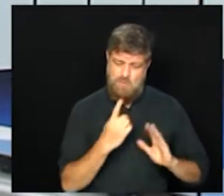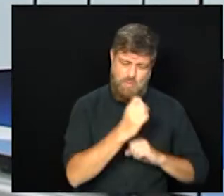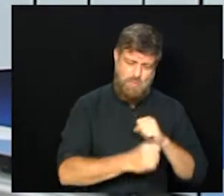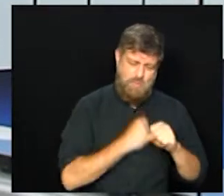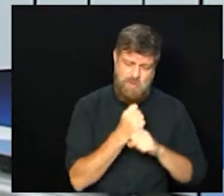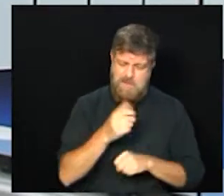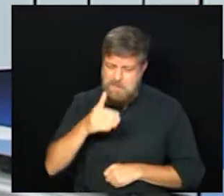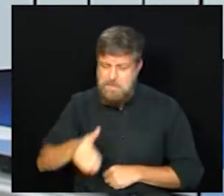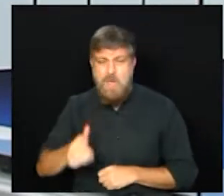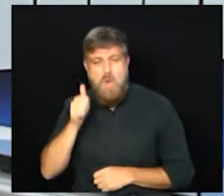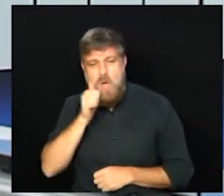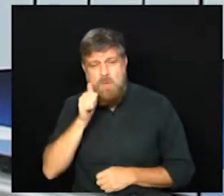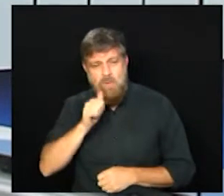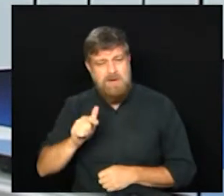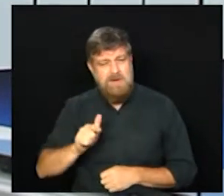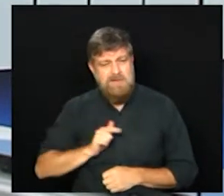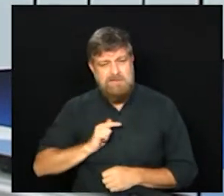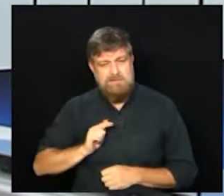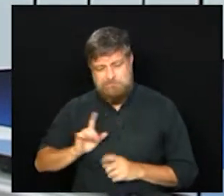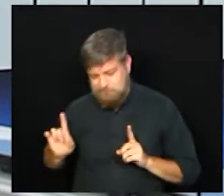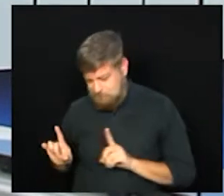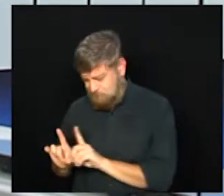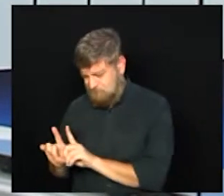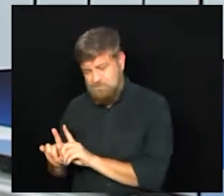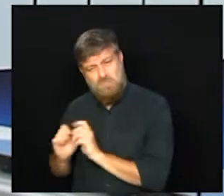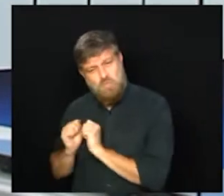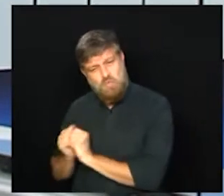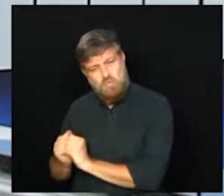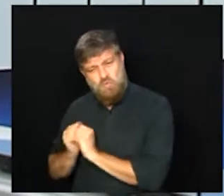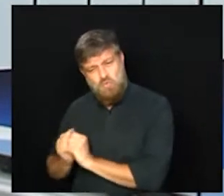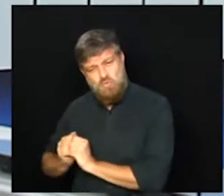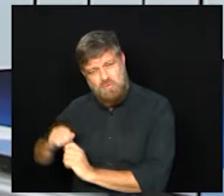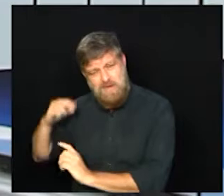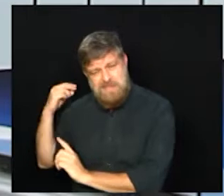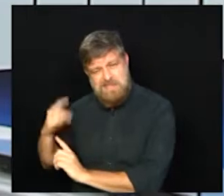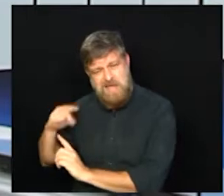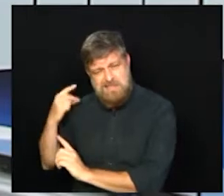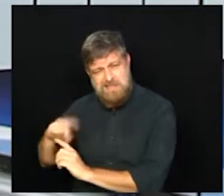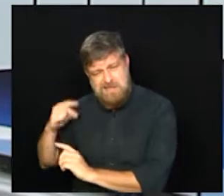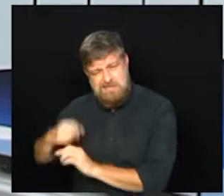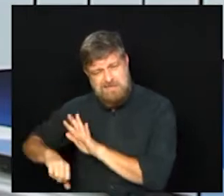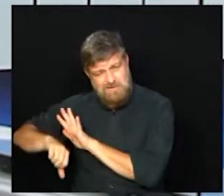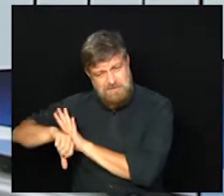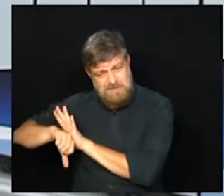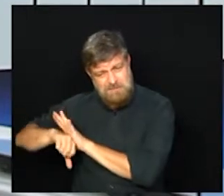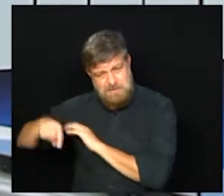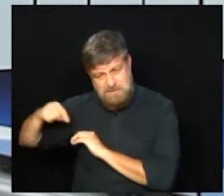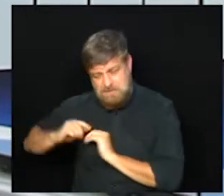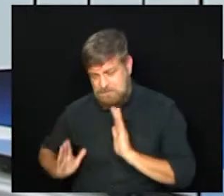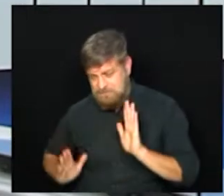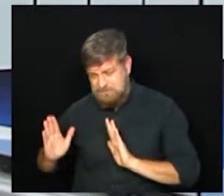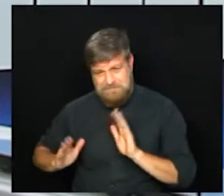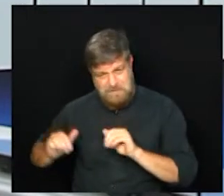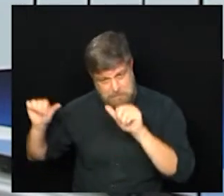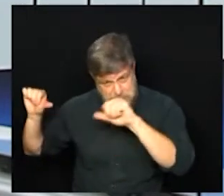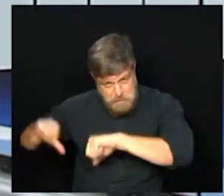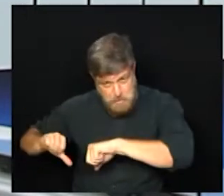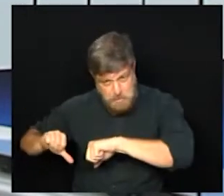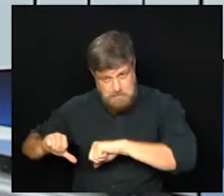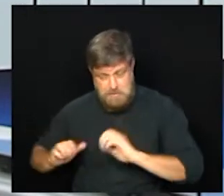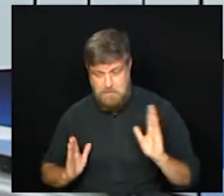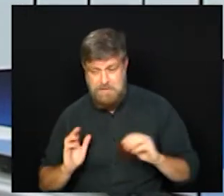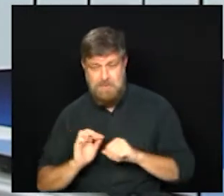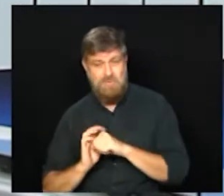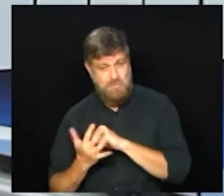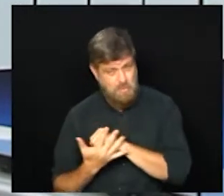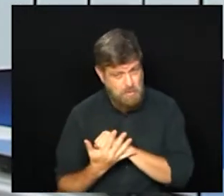a mulher tem convivido com o agressor. Então, o cenário neste período piorou? Seja